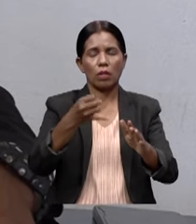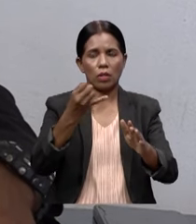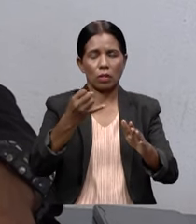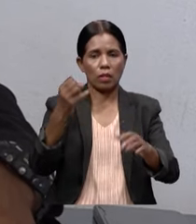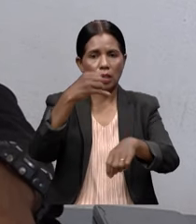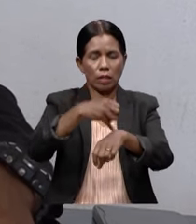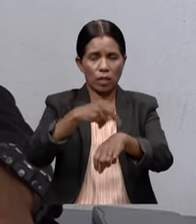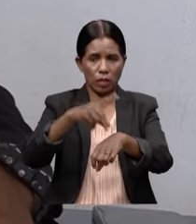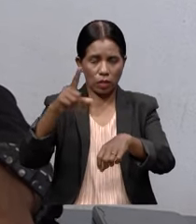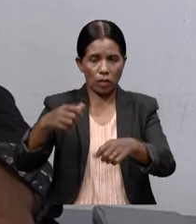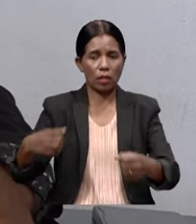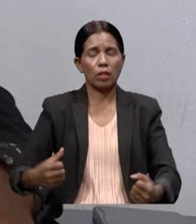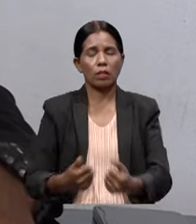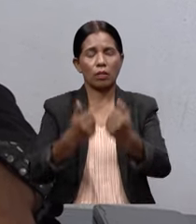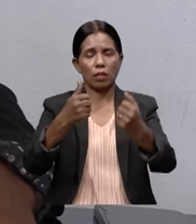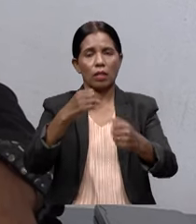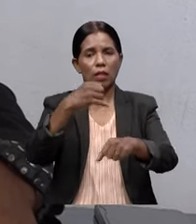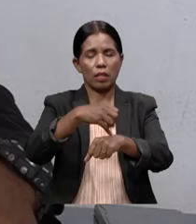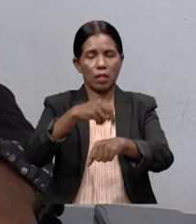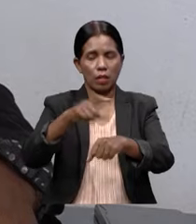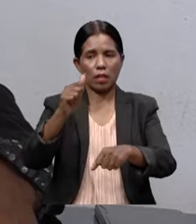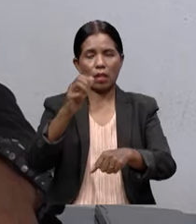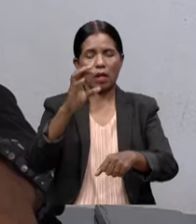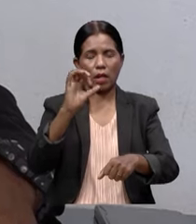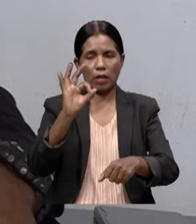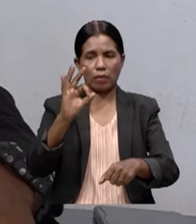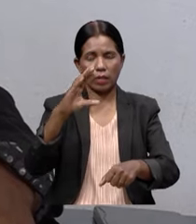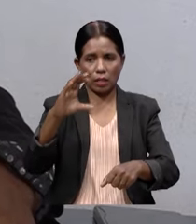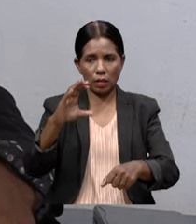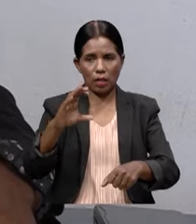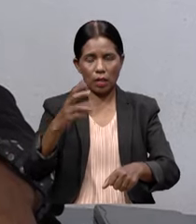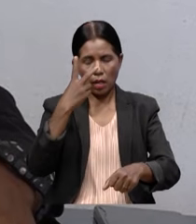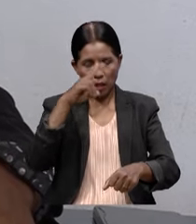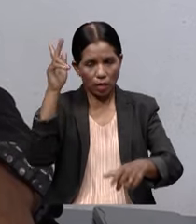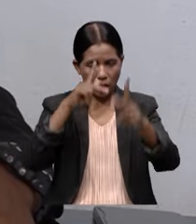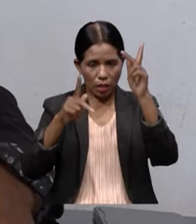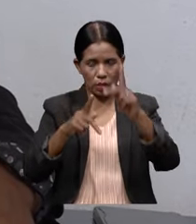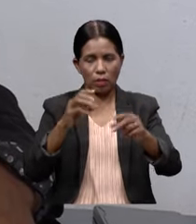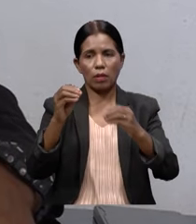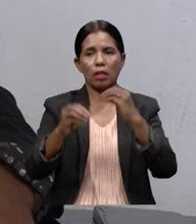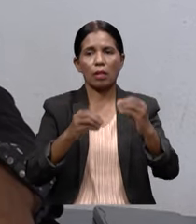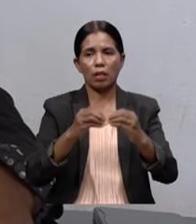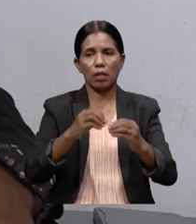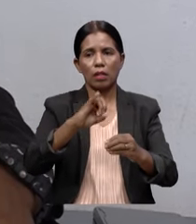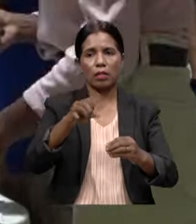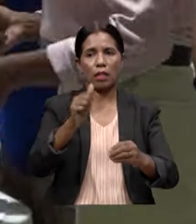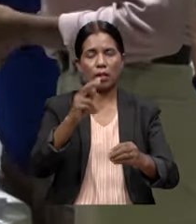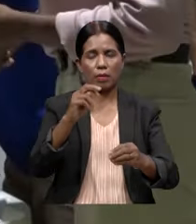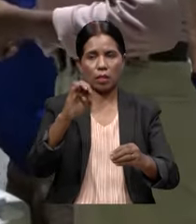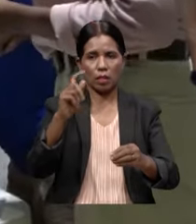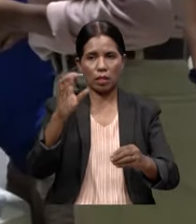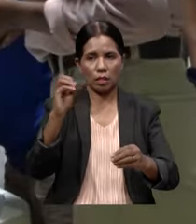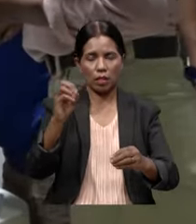internacional, AFC deteta, causa ne, katak, Jaimito de Uluk ne,